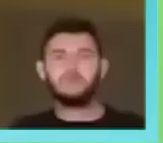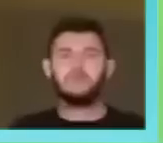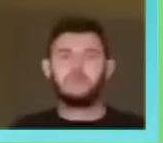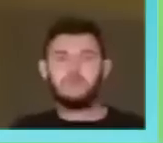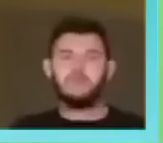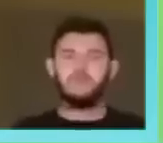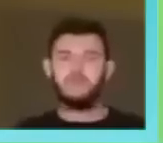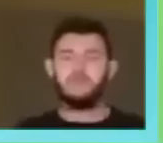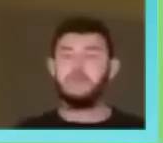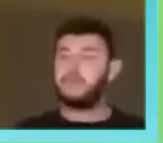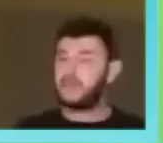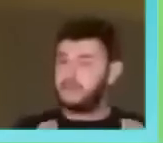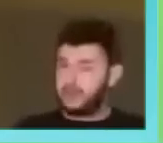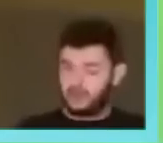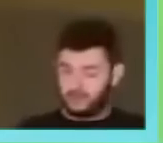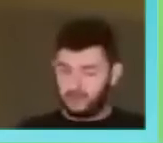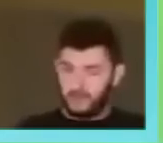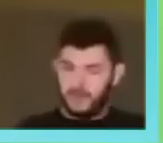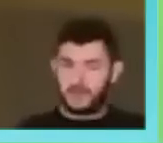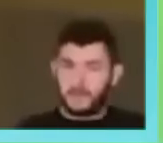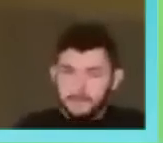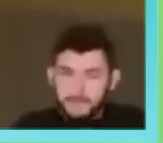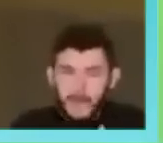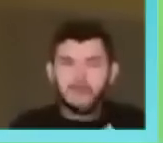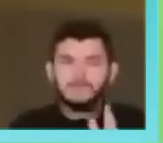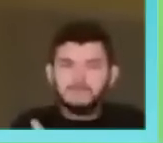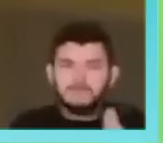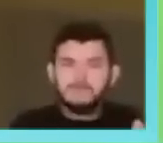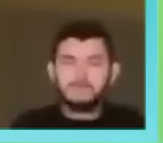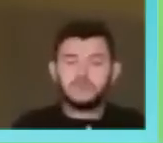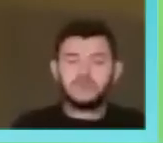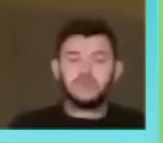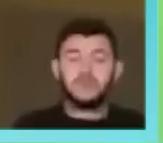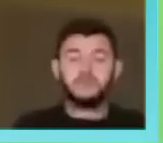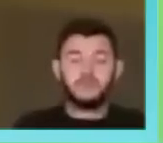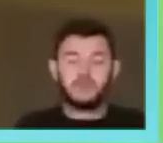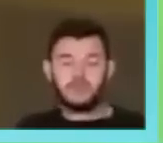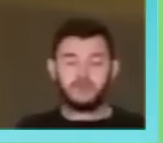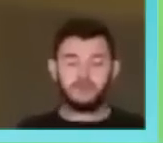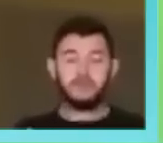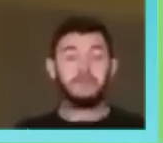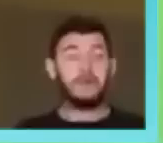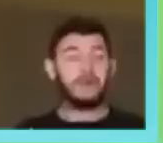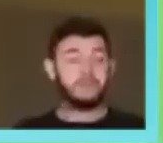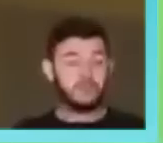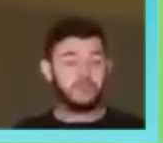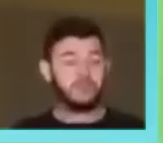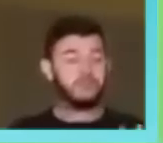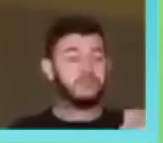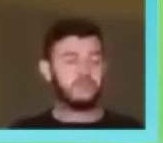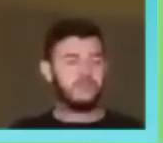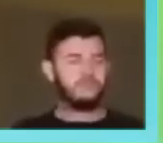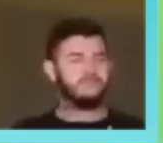povo. A manobra do governo veio a partir de um requerimento do Partido Novo. Gravem bem, do Partido Novo, que